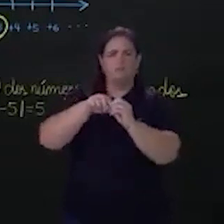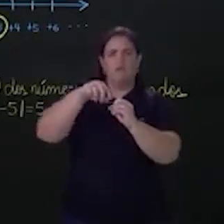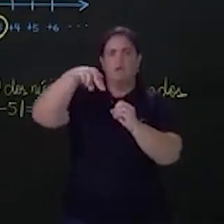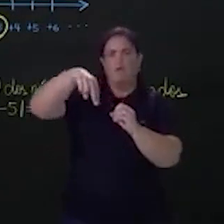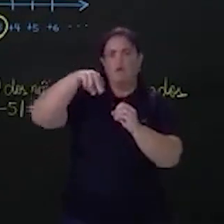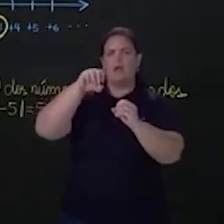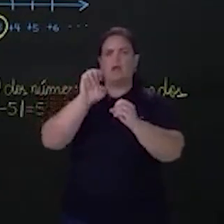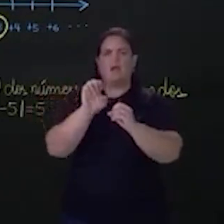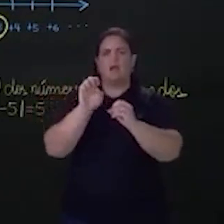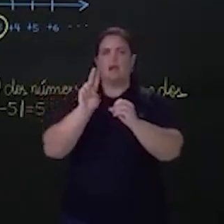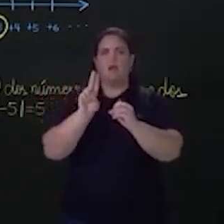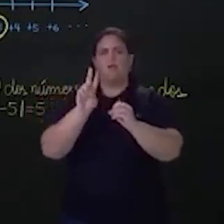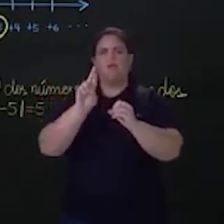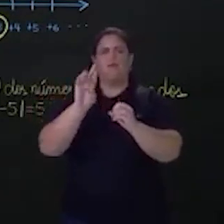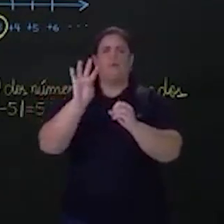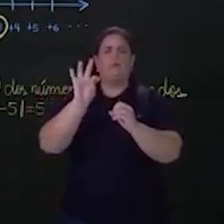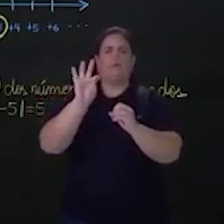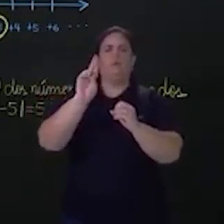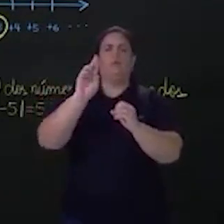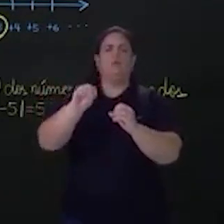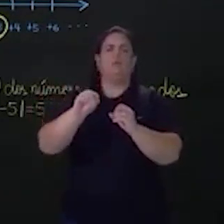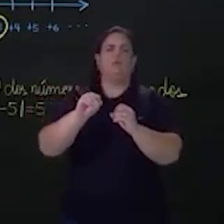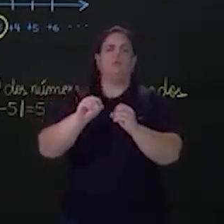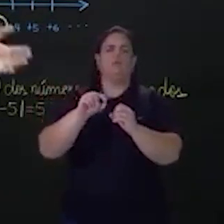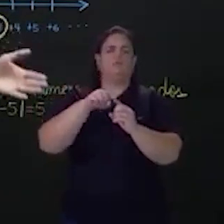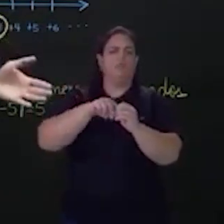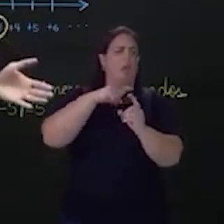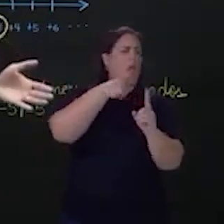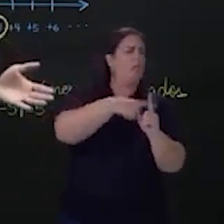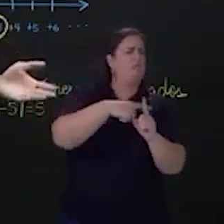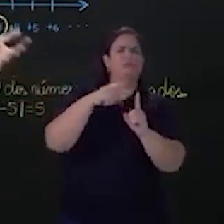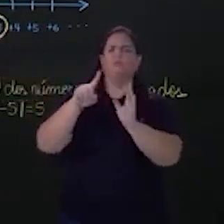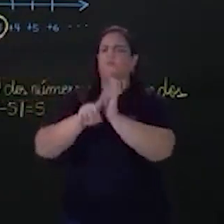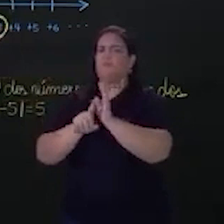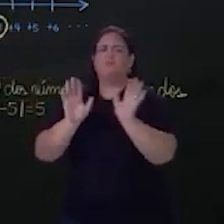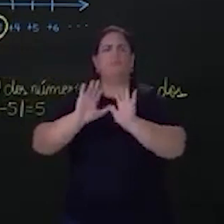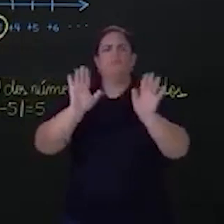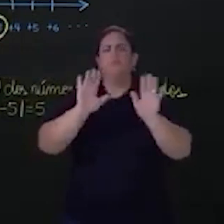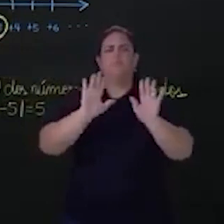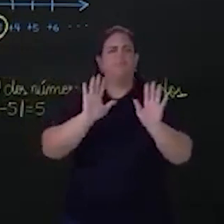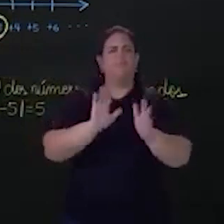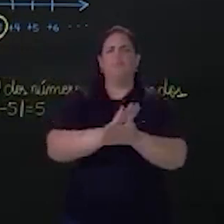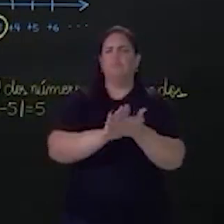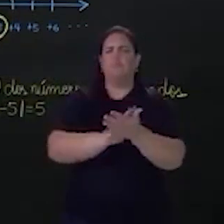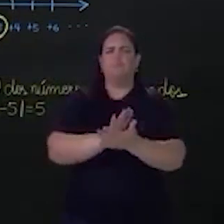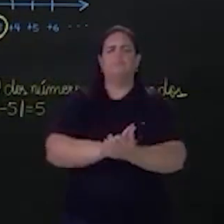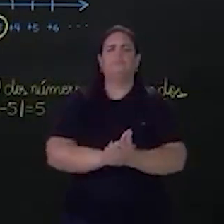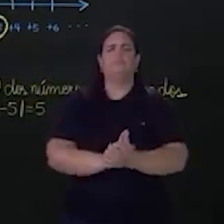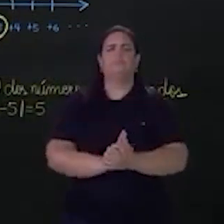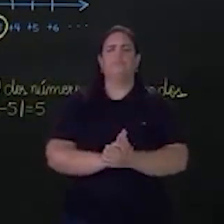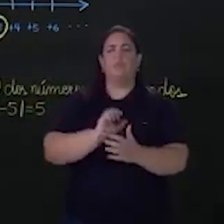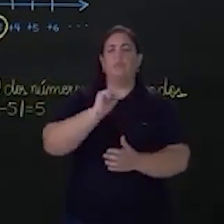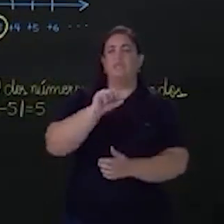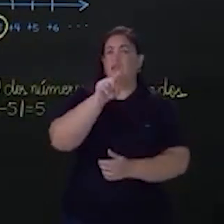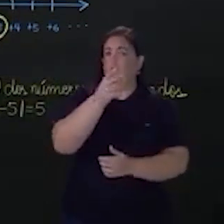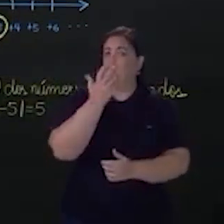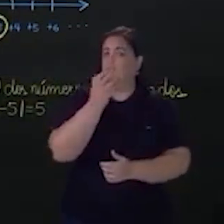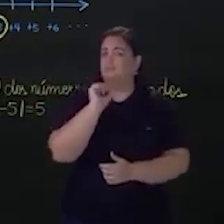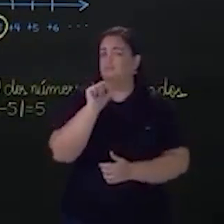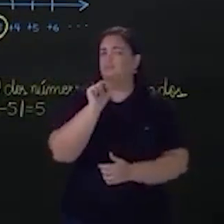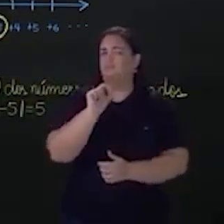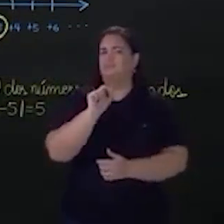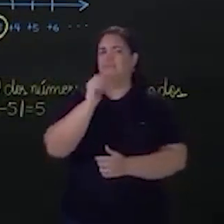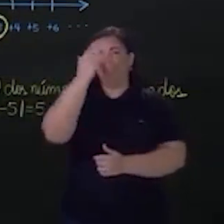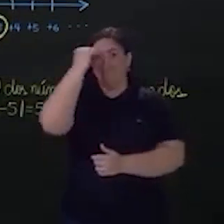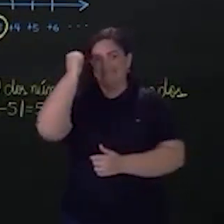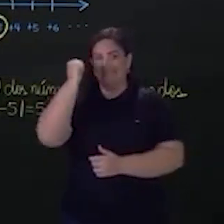pois o zero não é considerado nem positivo e nem negativo. E se você quisesse também determinar